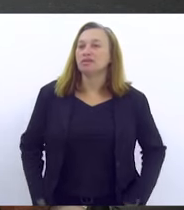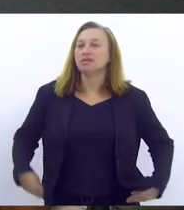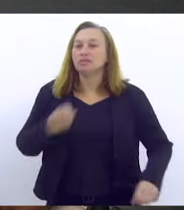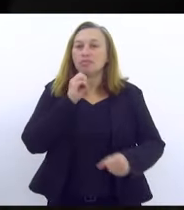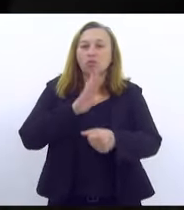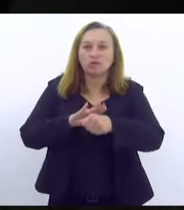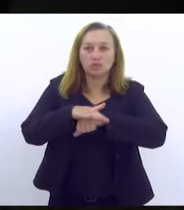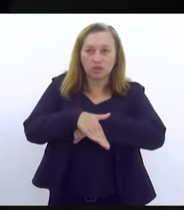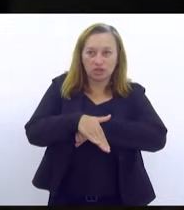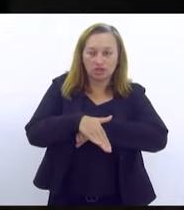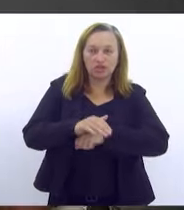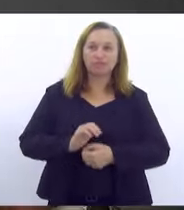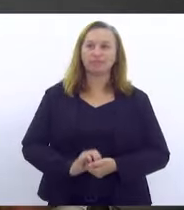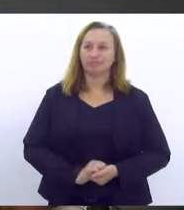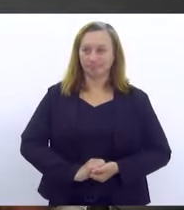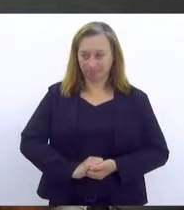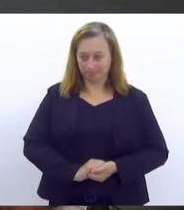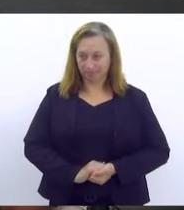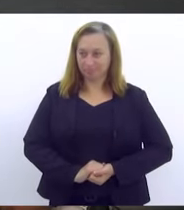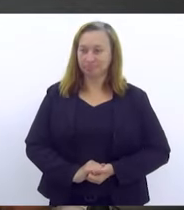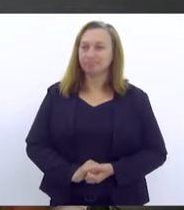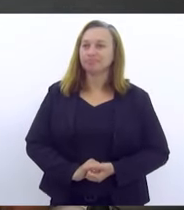Boa noite.